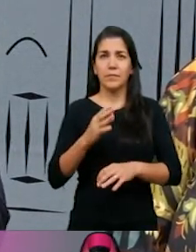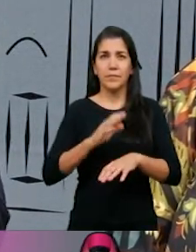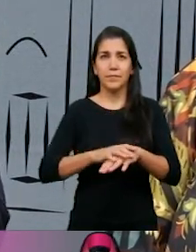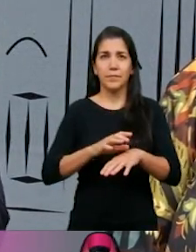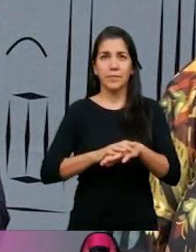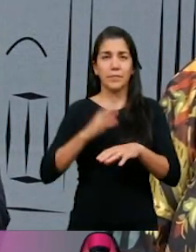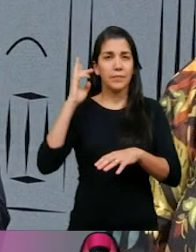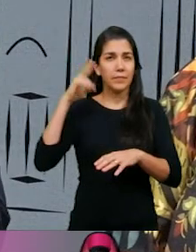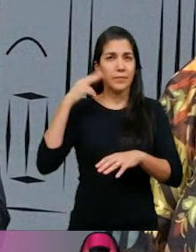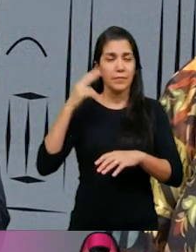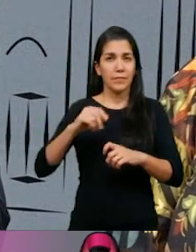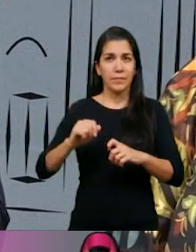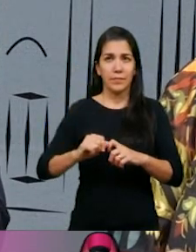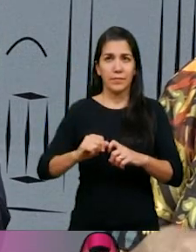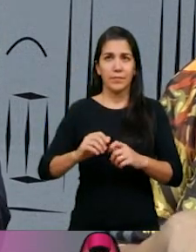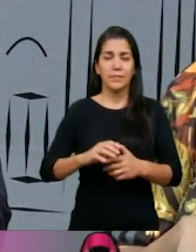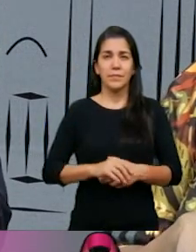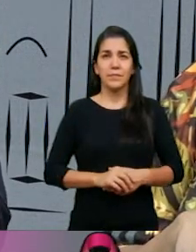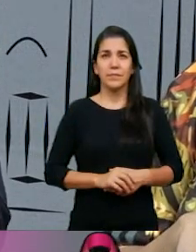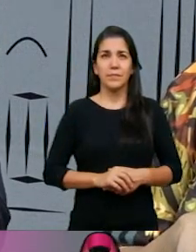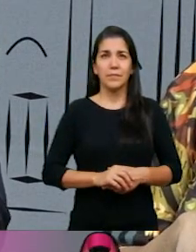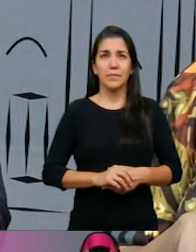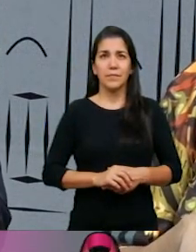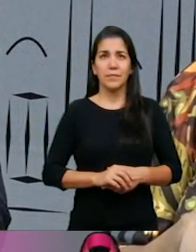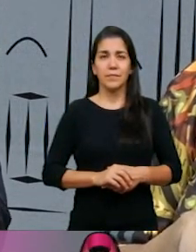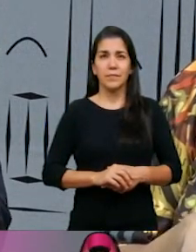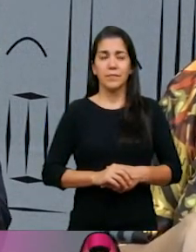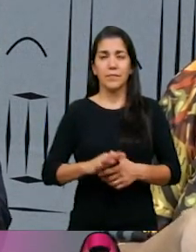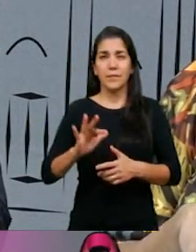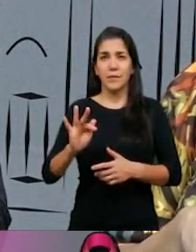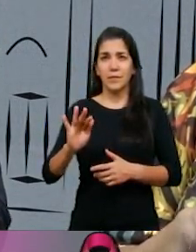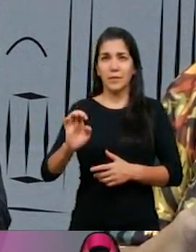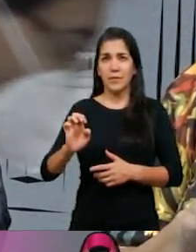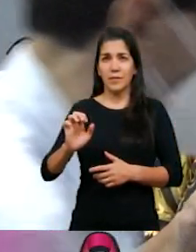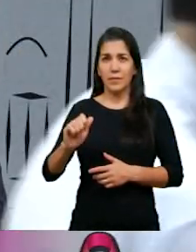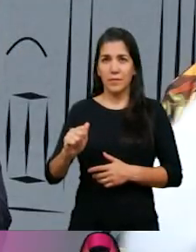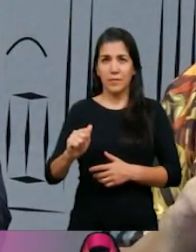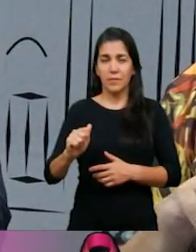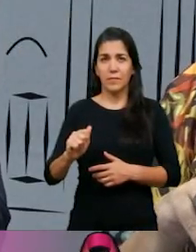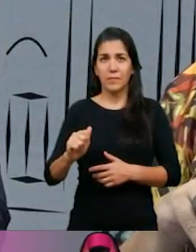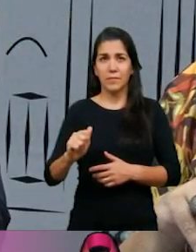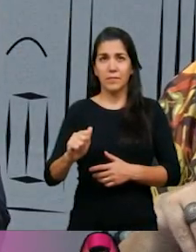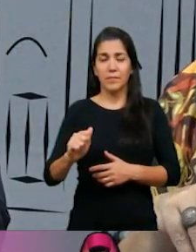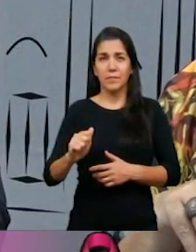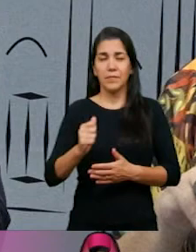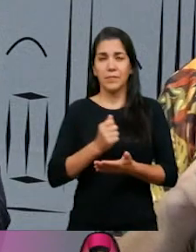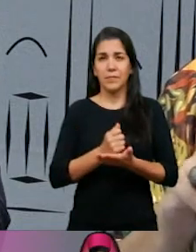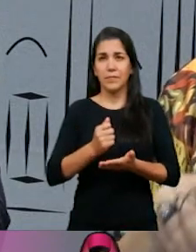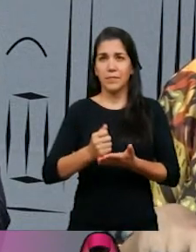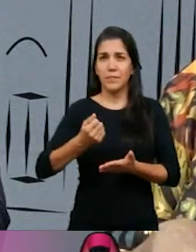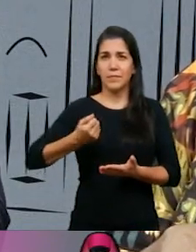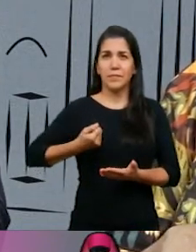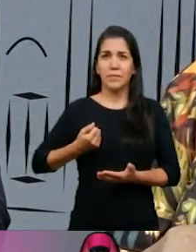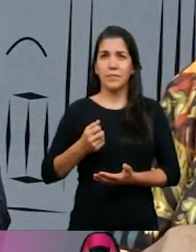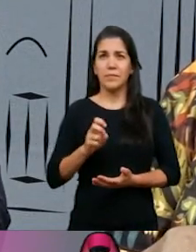autoria do vereador Arlindo Araújo. Fundação Educacional Araçatuba, FEA, protocolo número